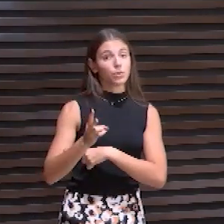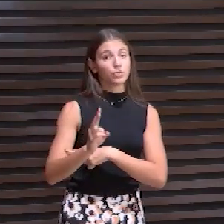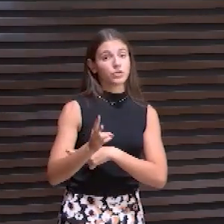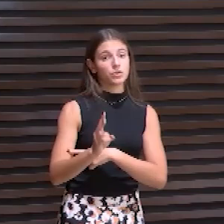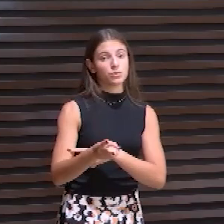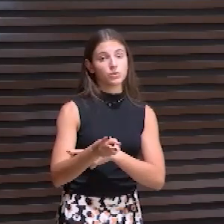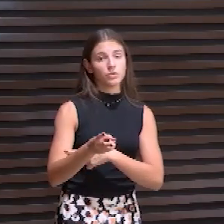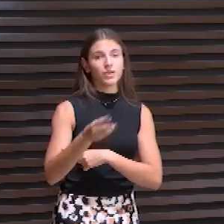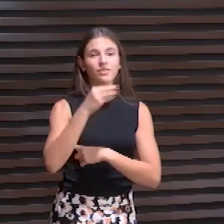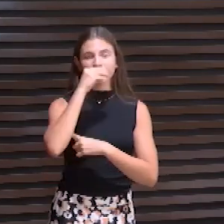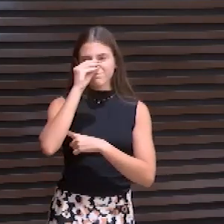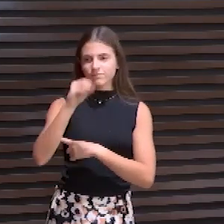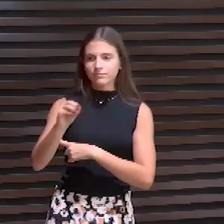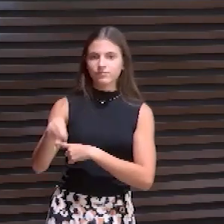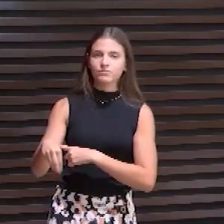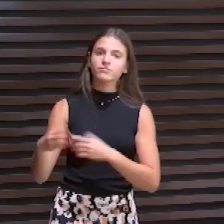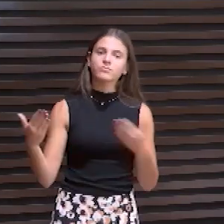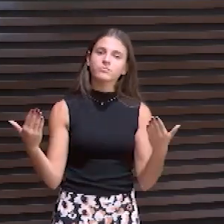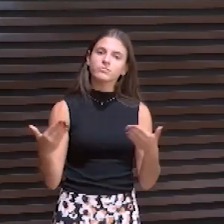que se dizem cristãos hoje,